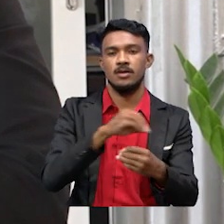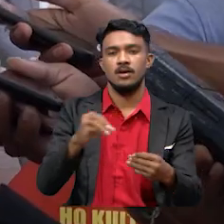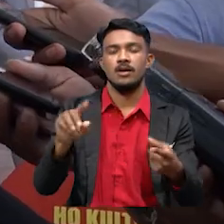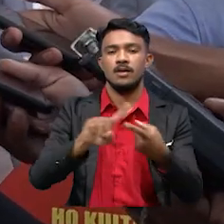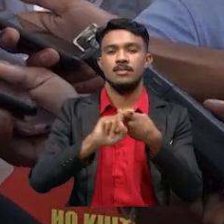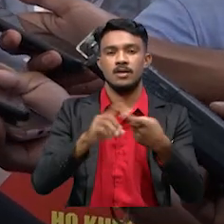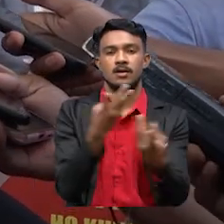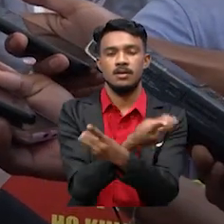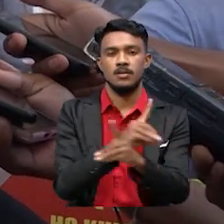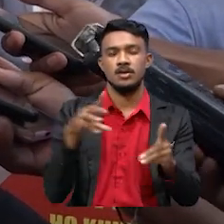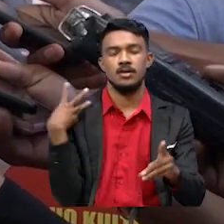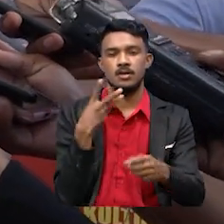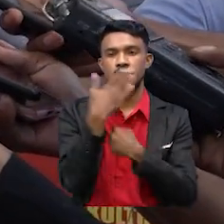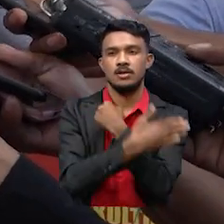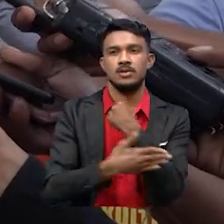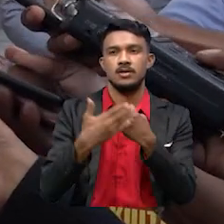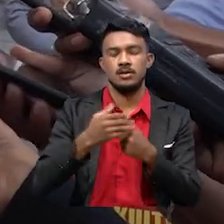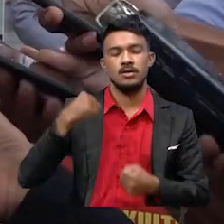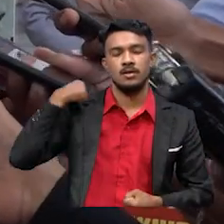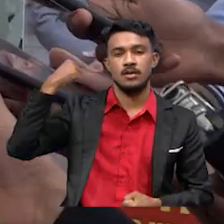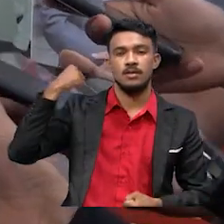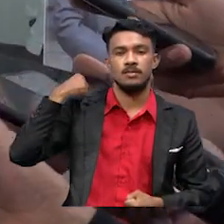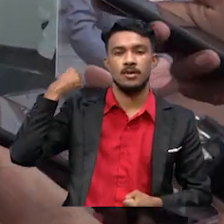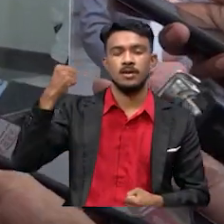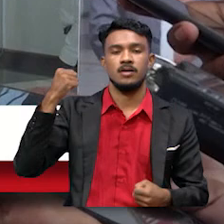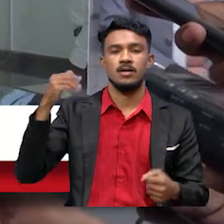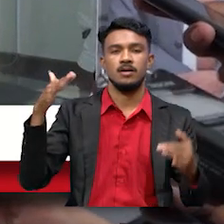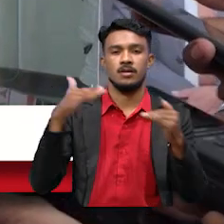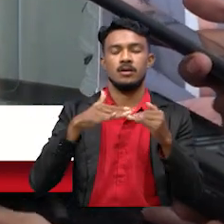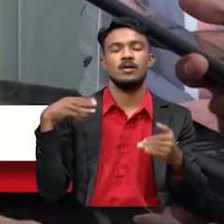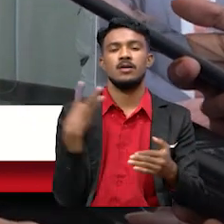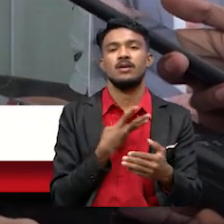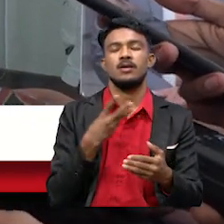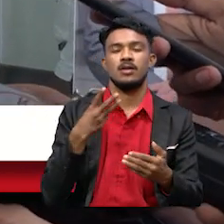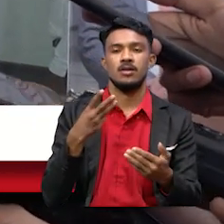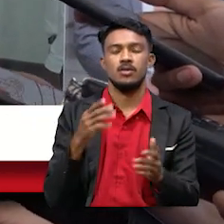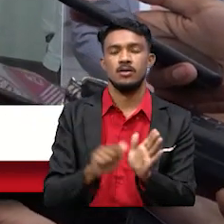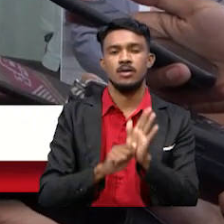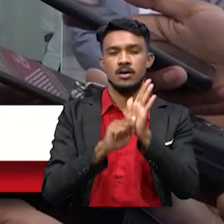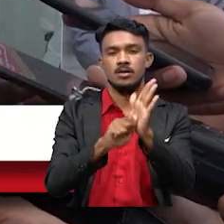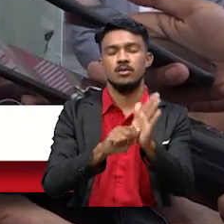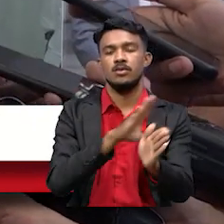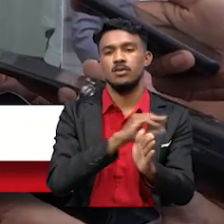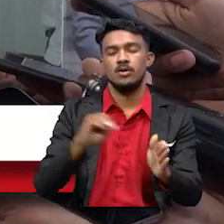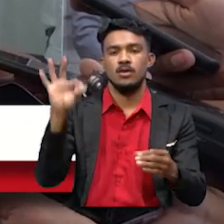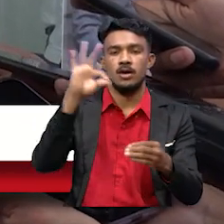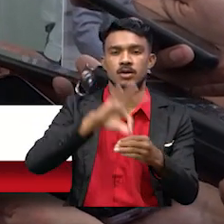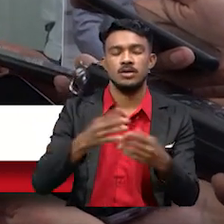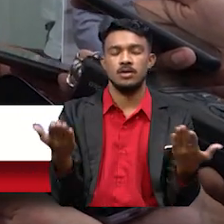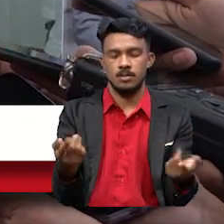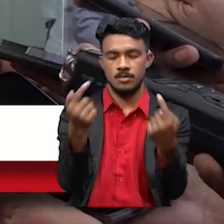itinerai campanha debate nebe ita se promove e eleição nebe mai então